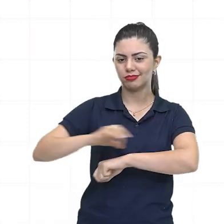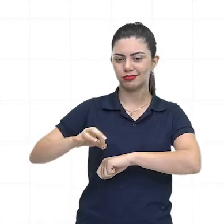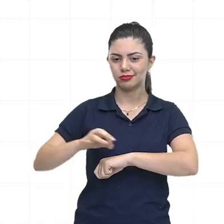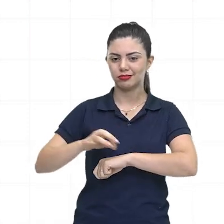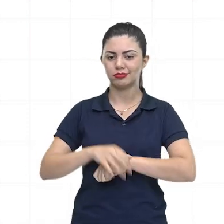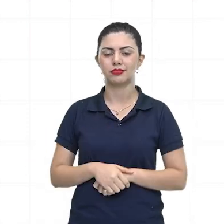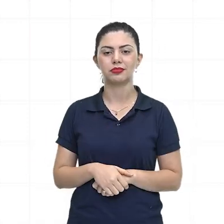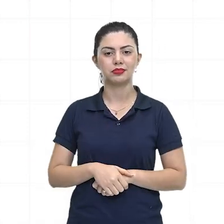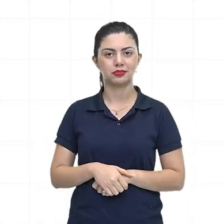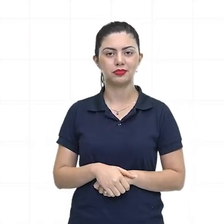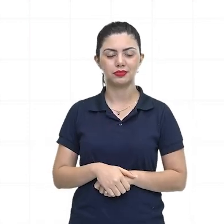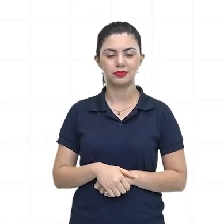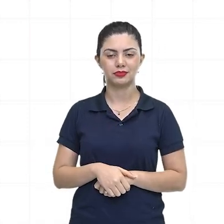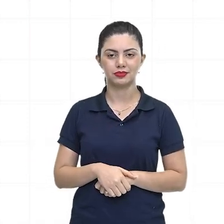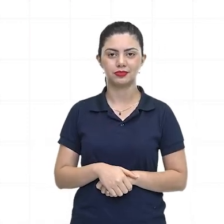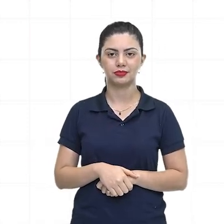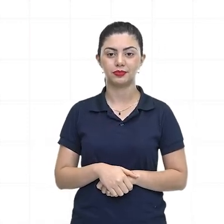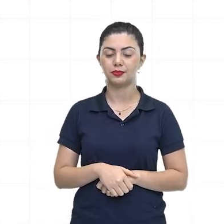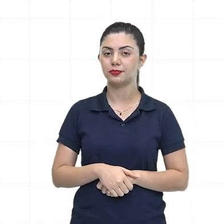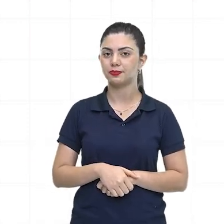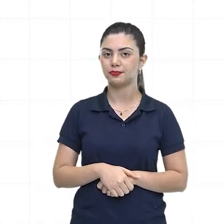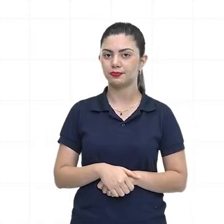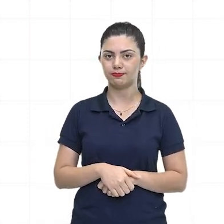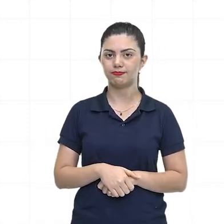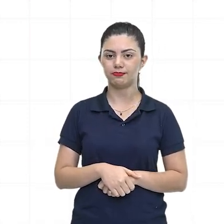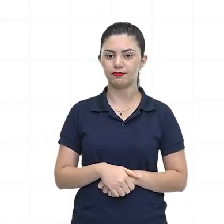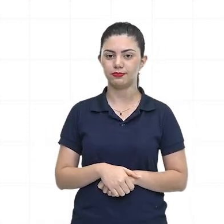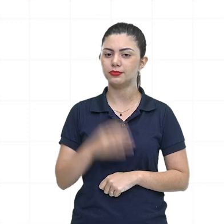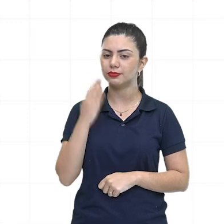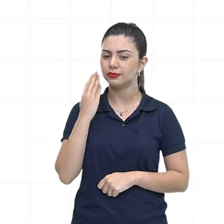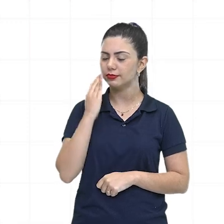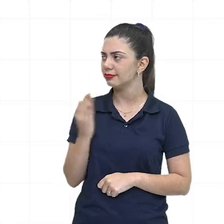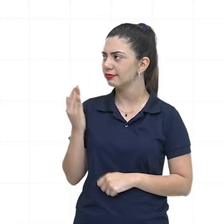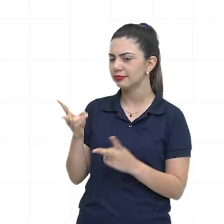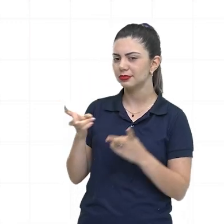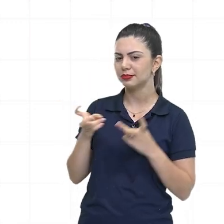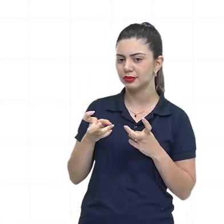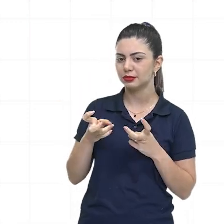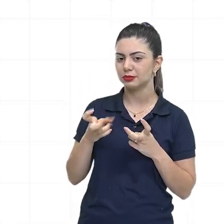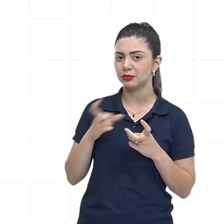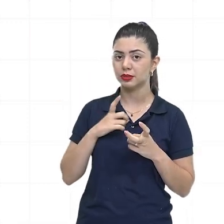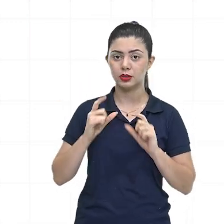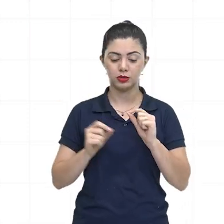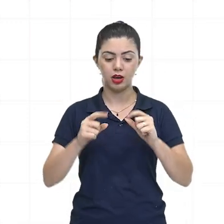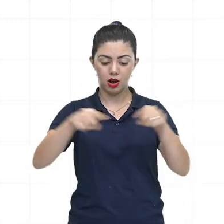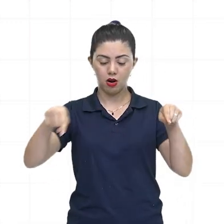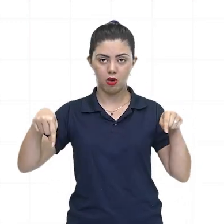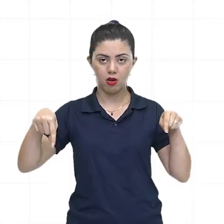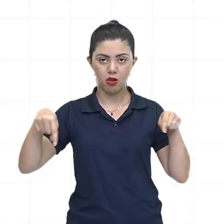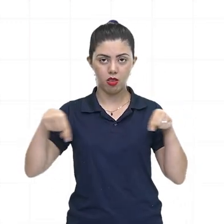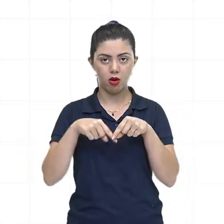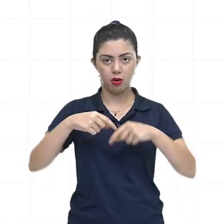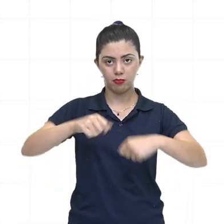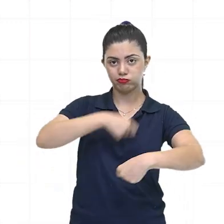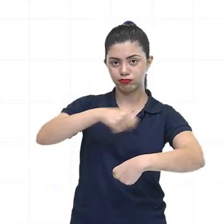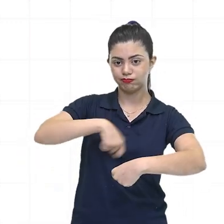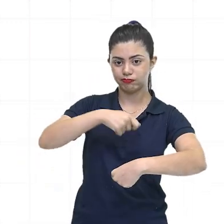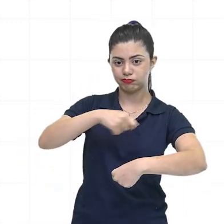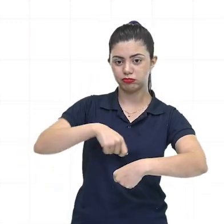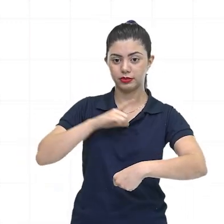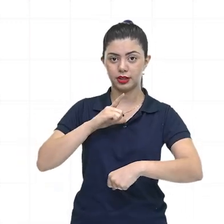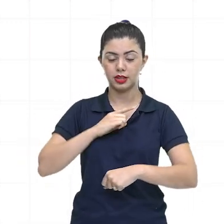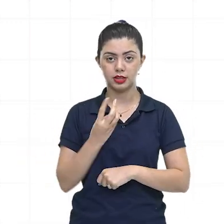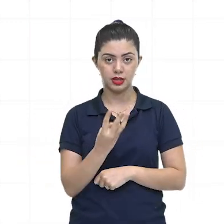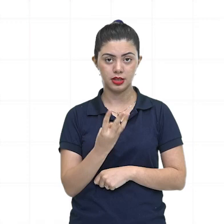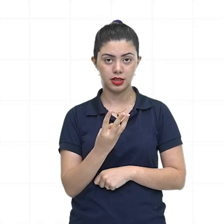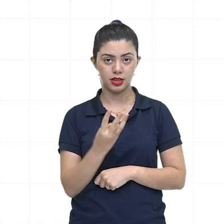as dimensões de cada cômodo. Por exemplo, aqui a cozinha, certo? Ela está medindo 3